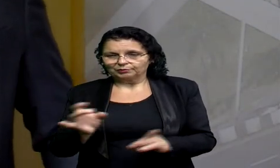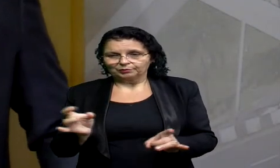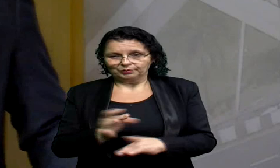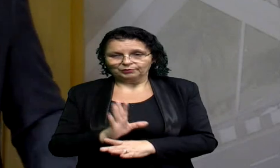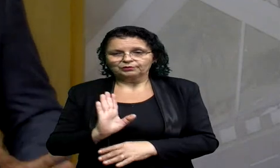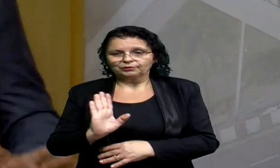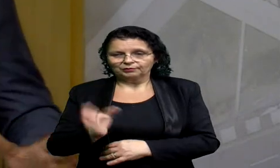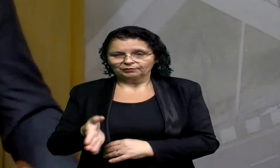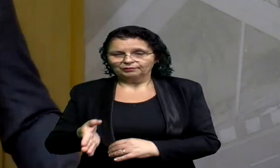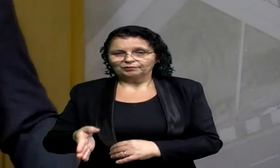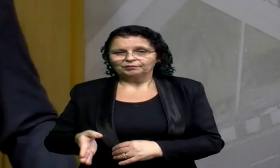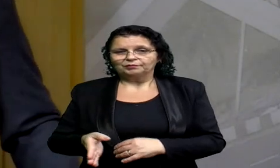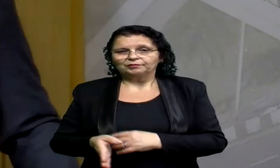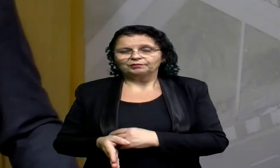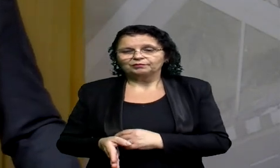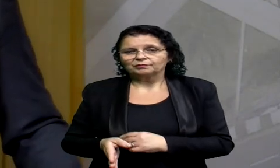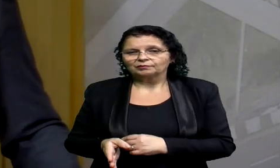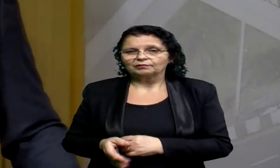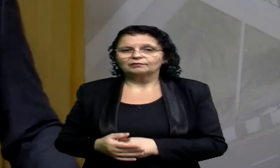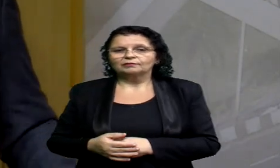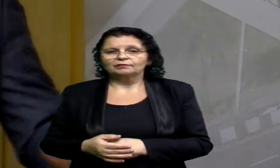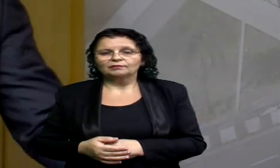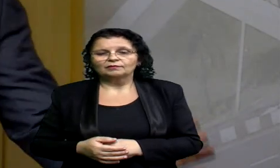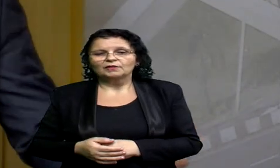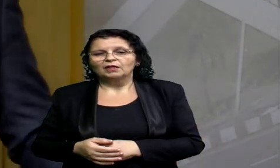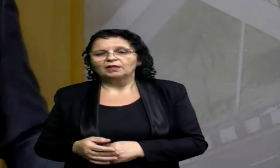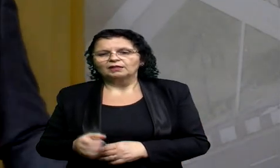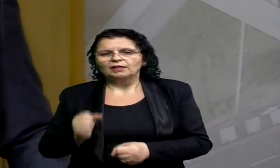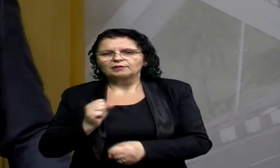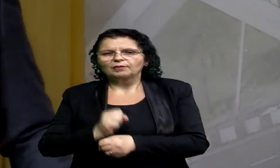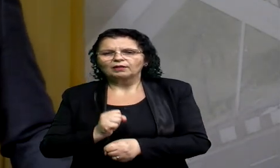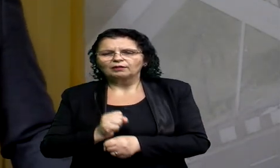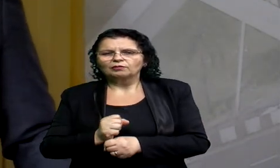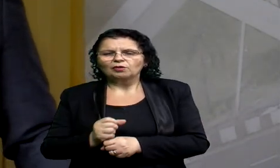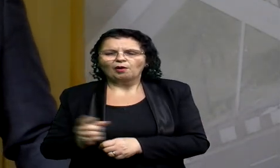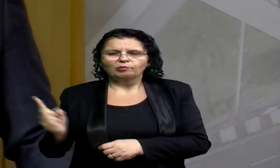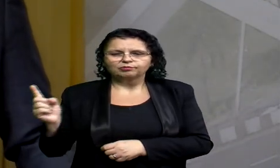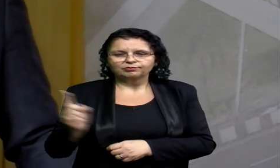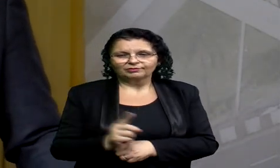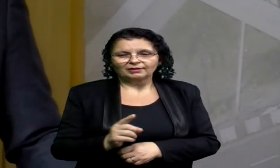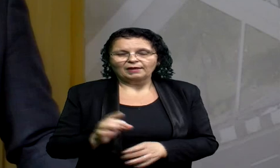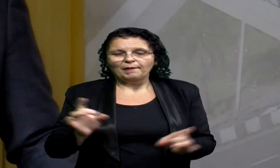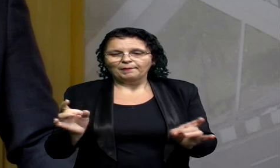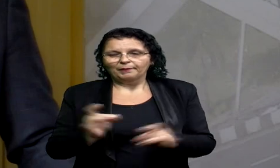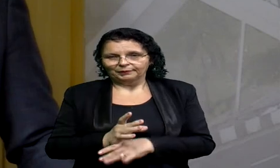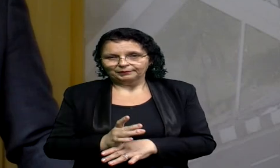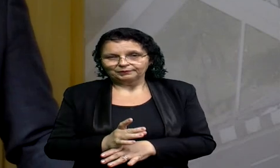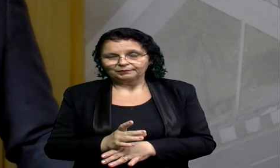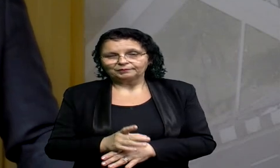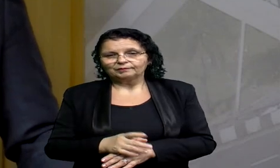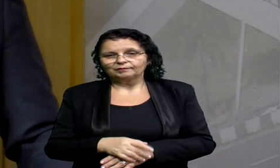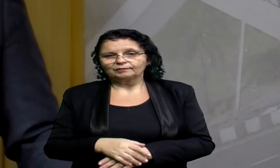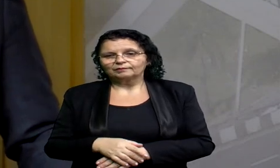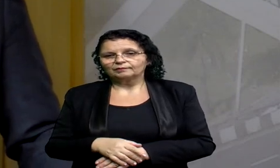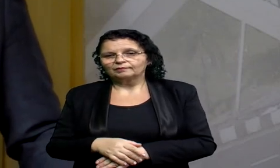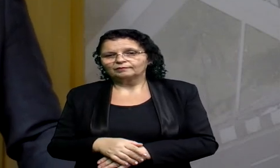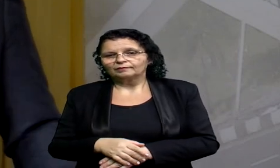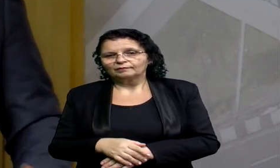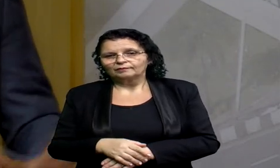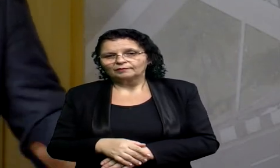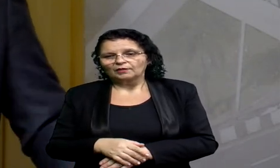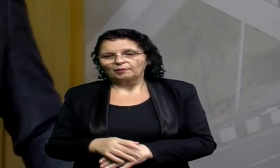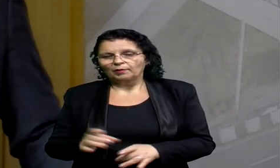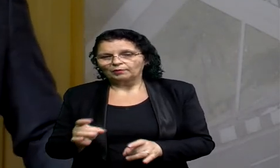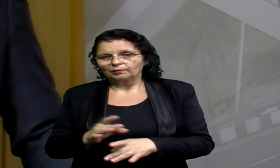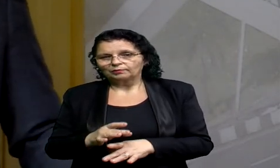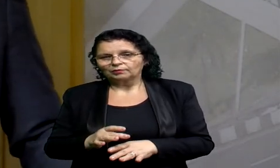Batista já já pronta né já esperando só chegar aí o equipamento do estado para para para